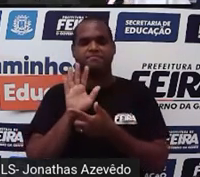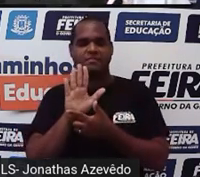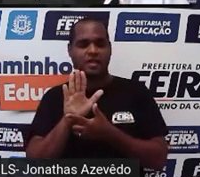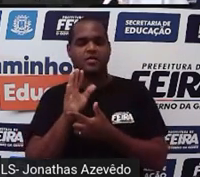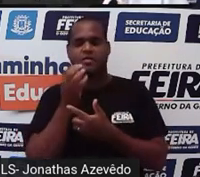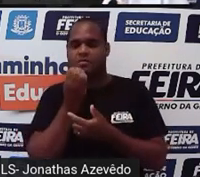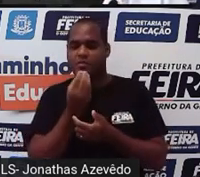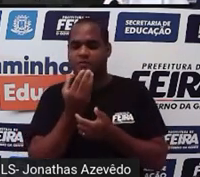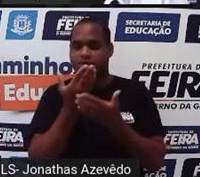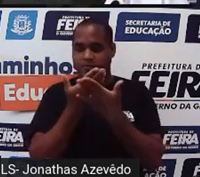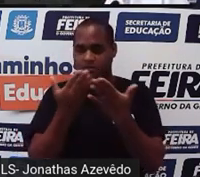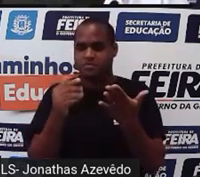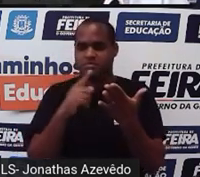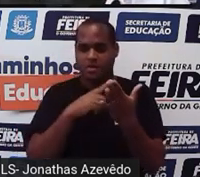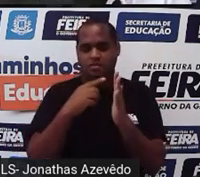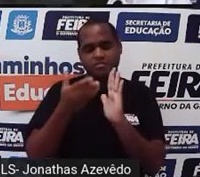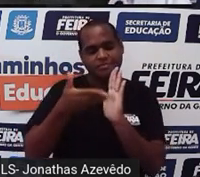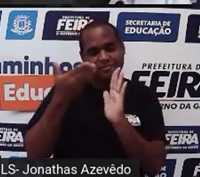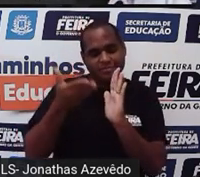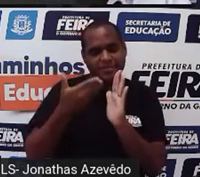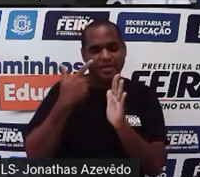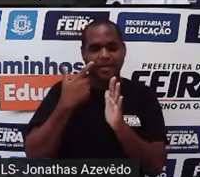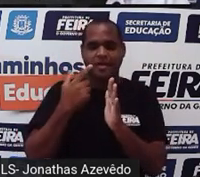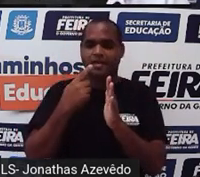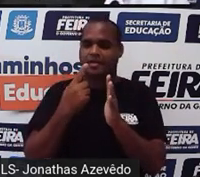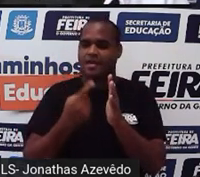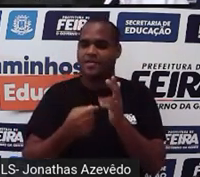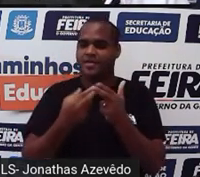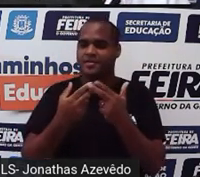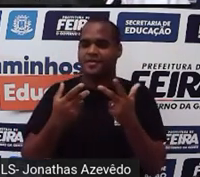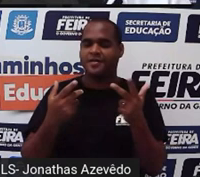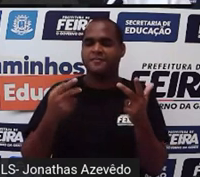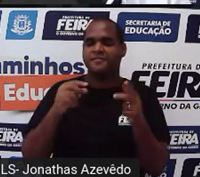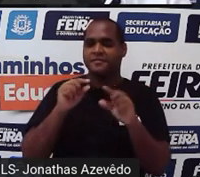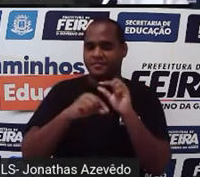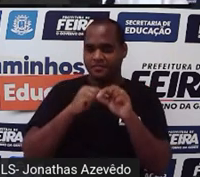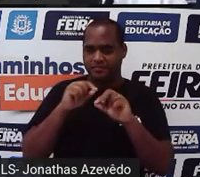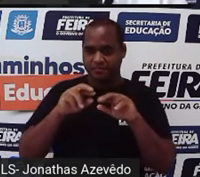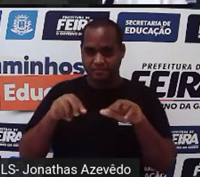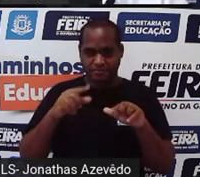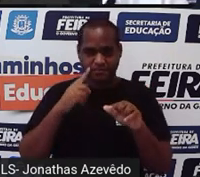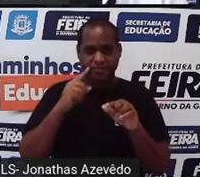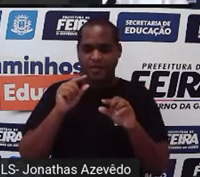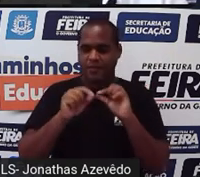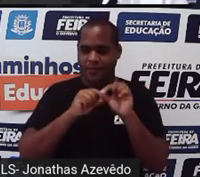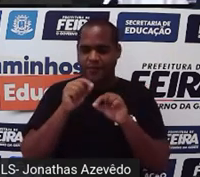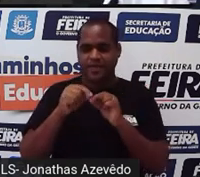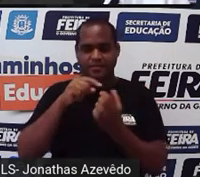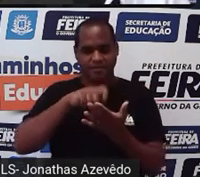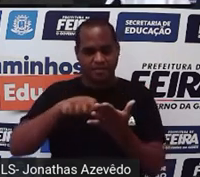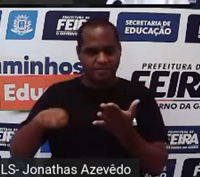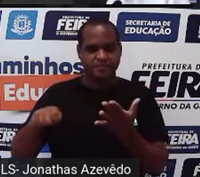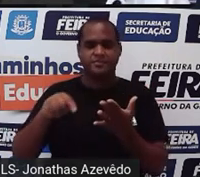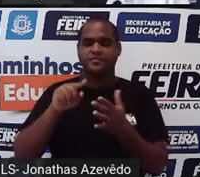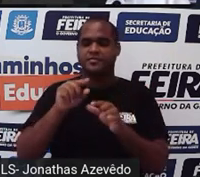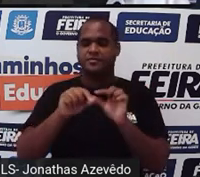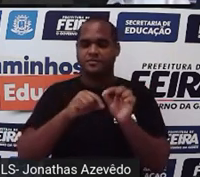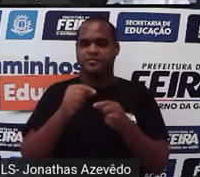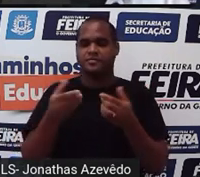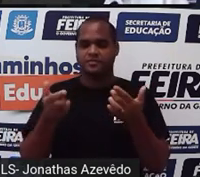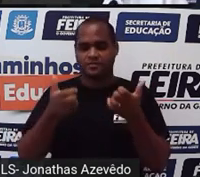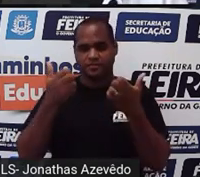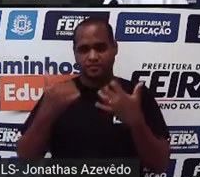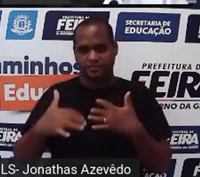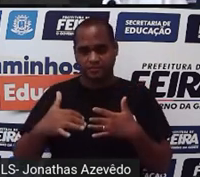é bom que você esteja aí com seu caderno lápis borracha caneta para que você faça as anotações né aquele momento